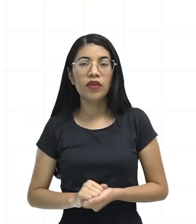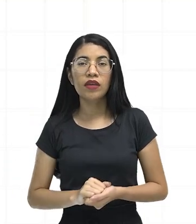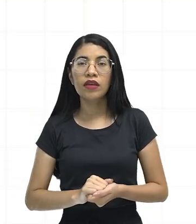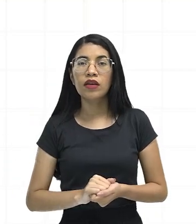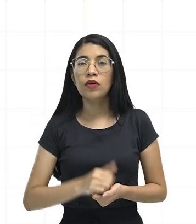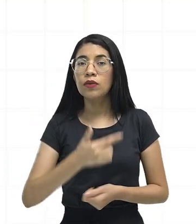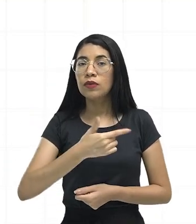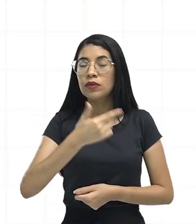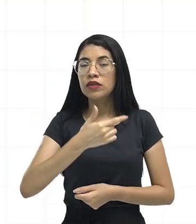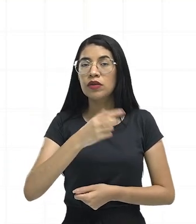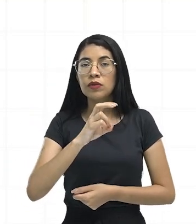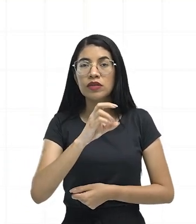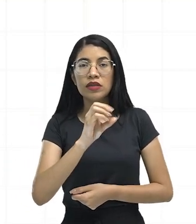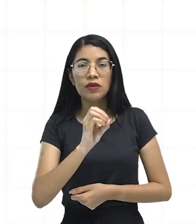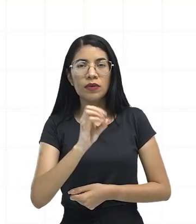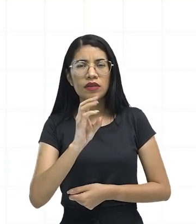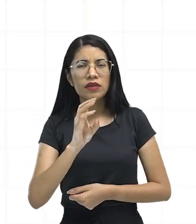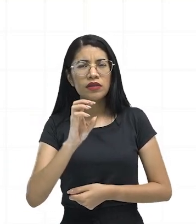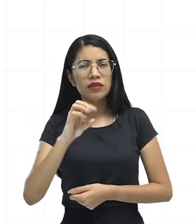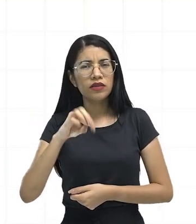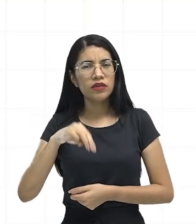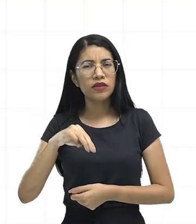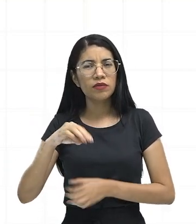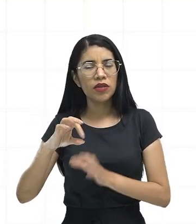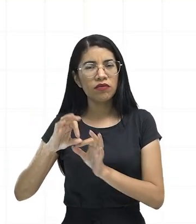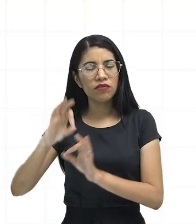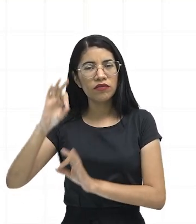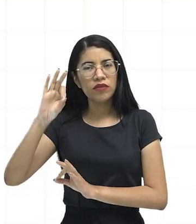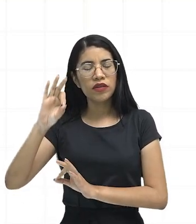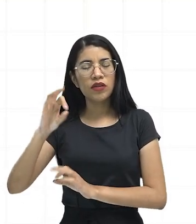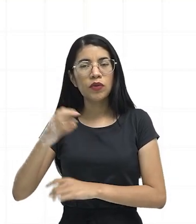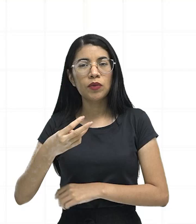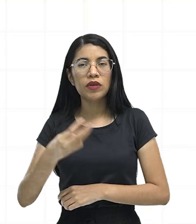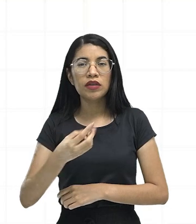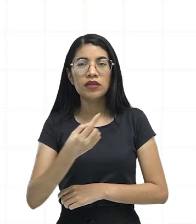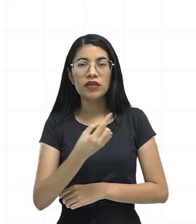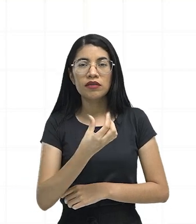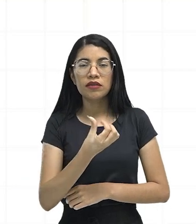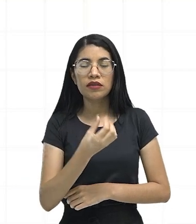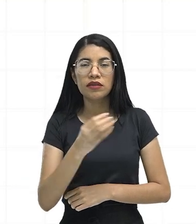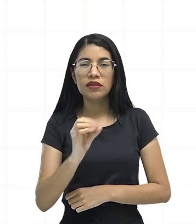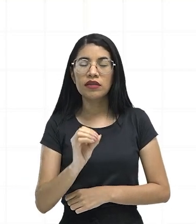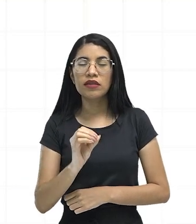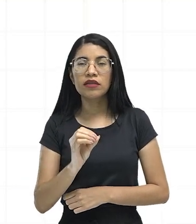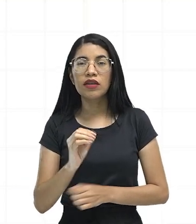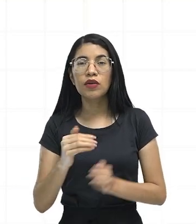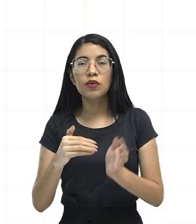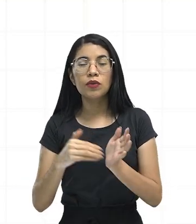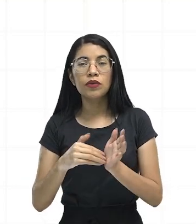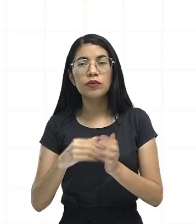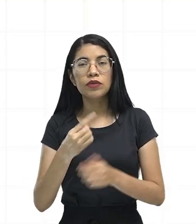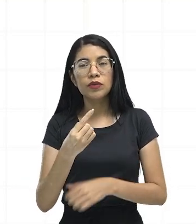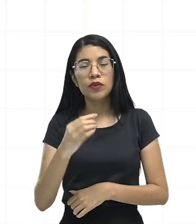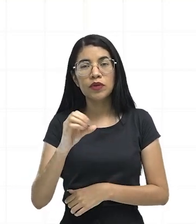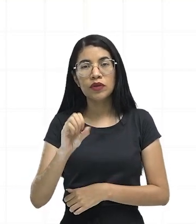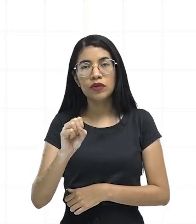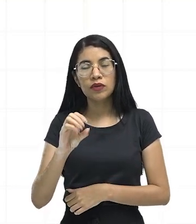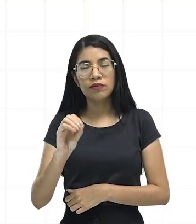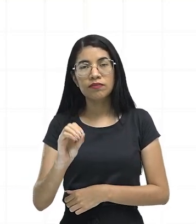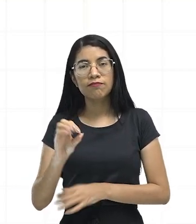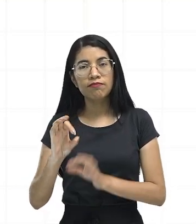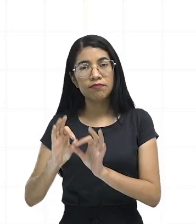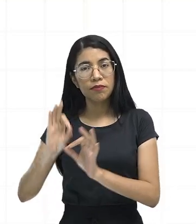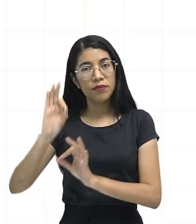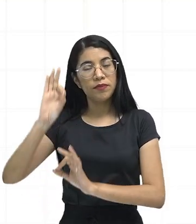mede 150 centímetros, o terceiro mede 160, o quarto 170 e o último mede 180.